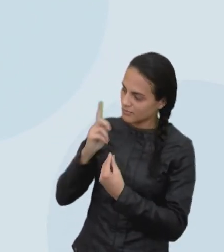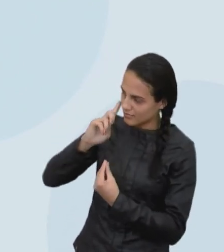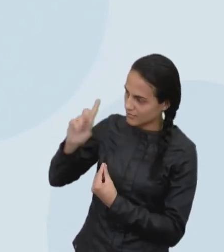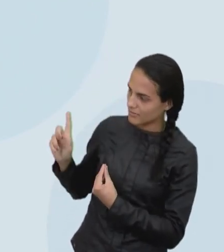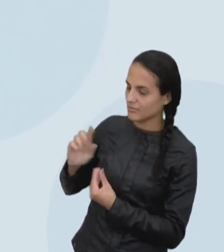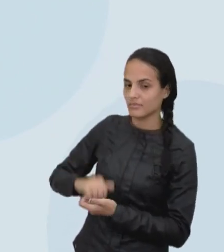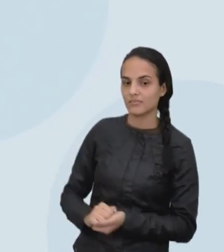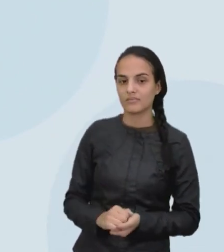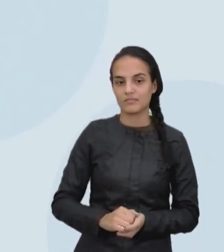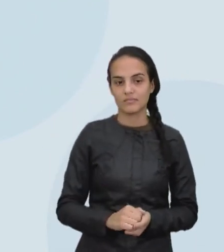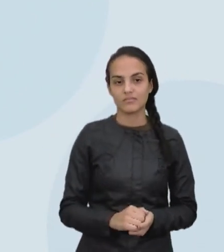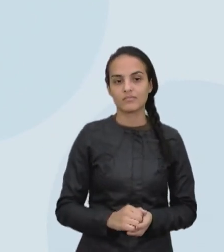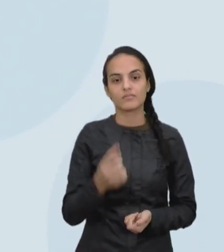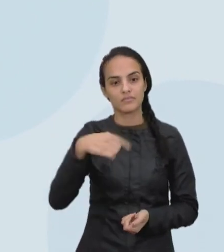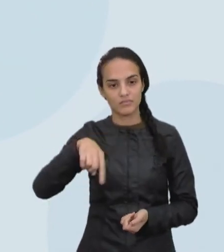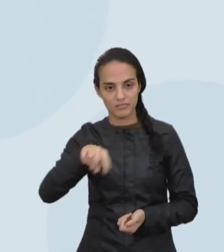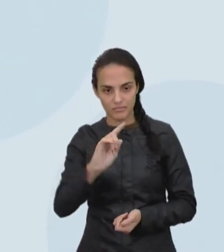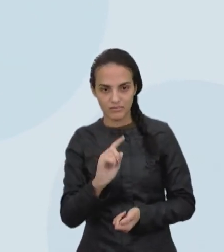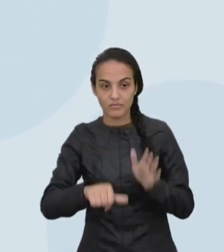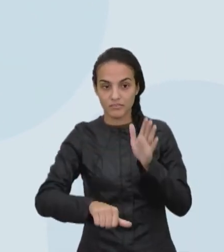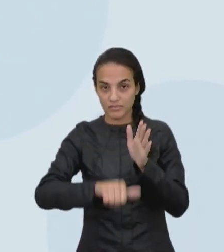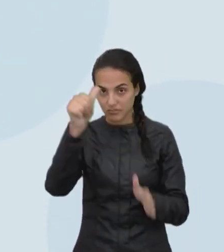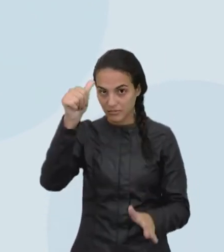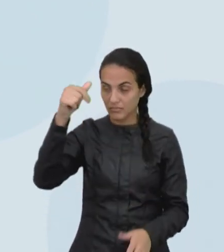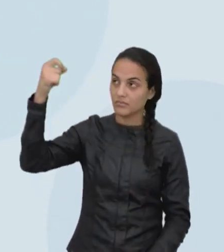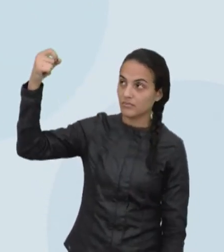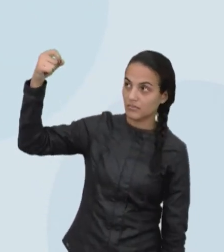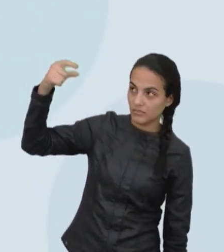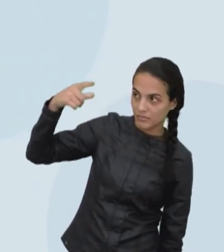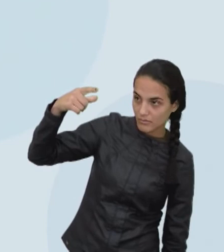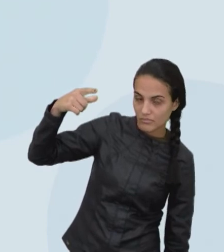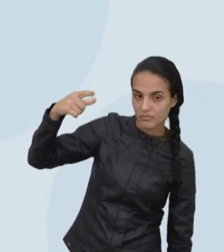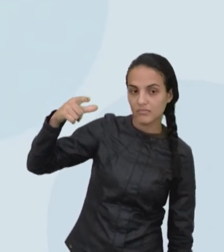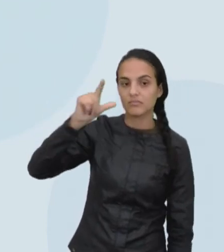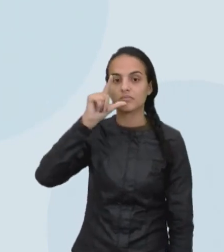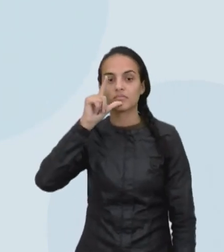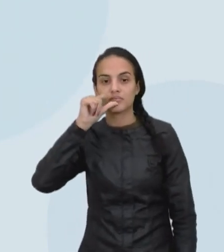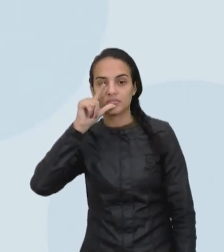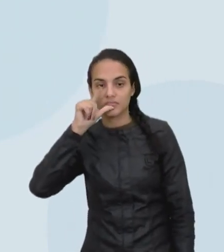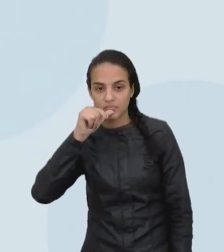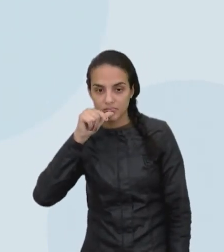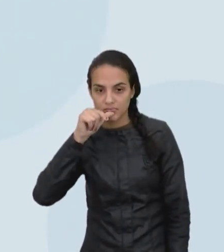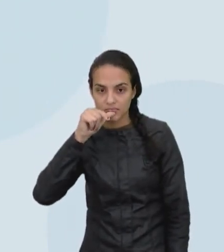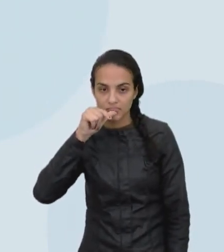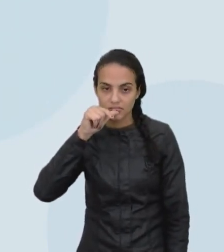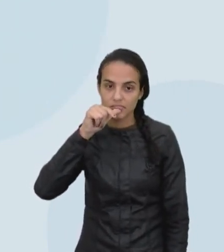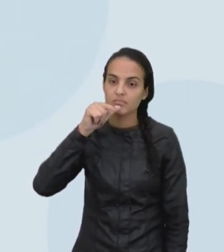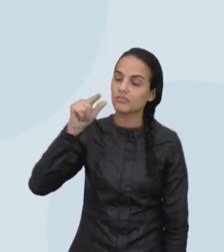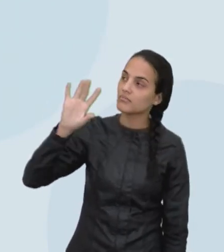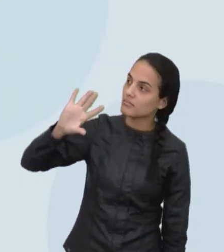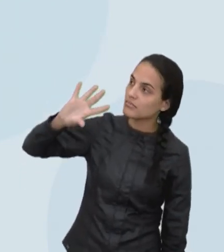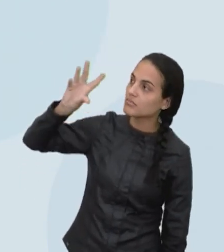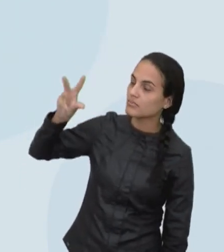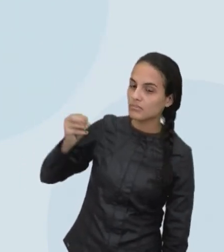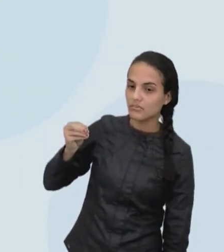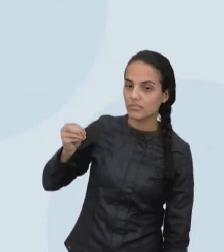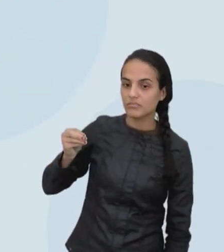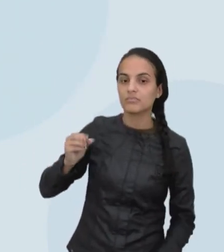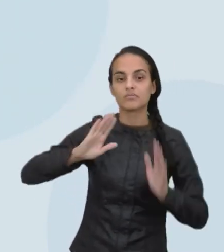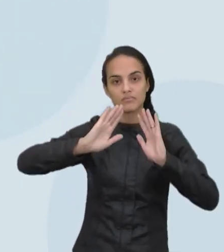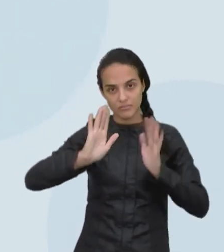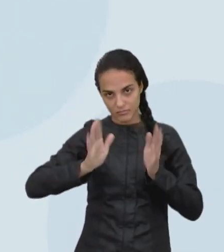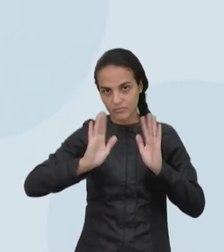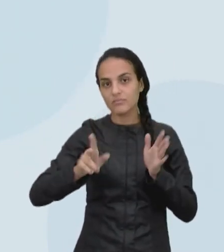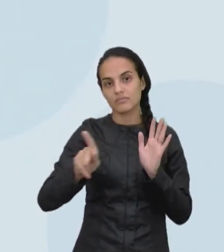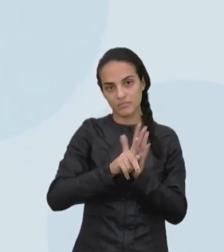carbono ficou assim. A gente tem a fonte primária, que é o sol, a água. E essas coisas tudo aqui, ó, já tem na natureza,